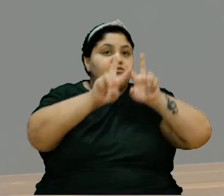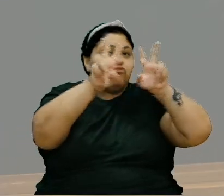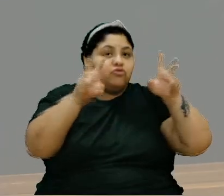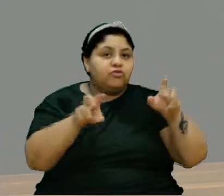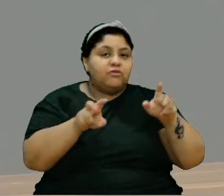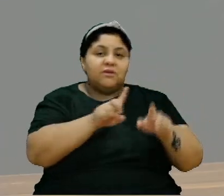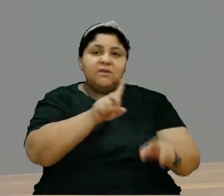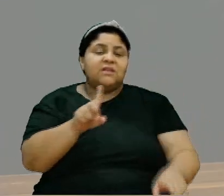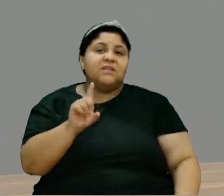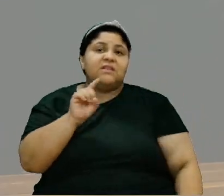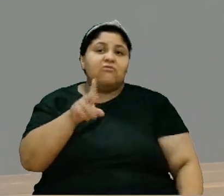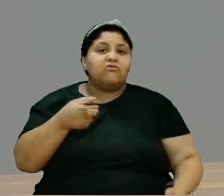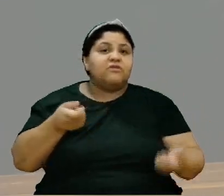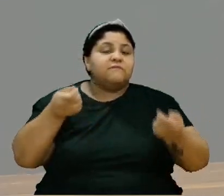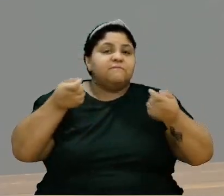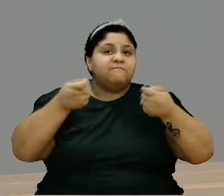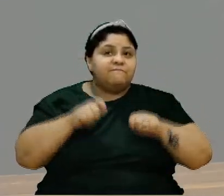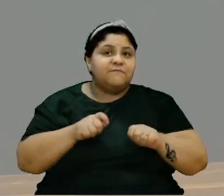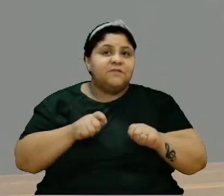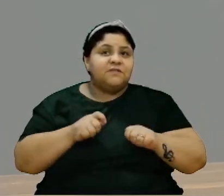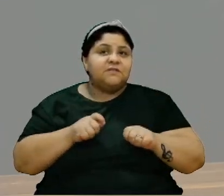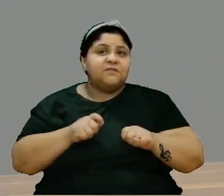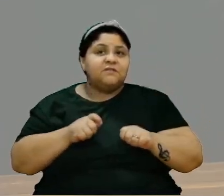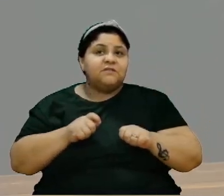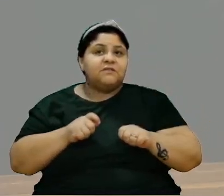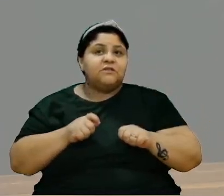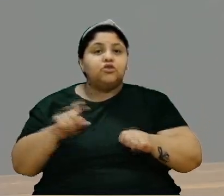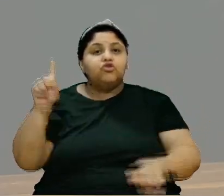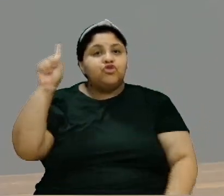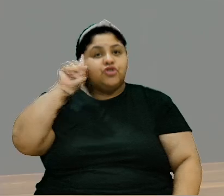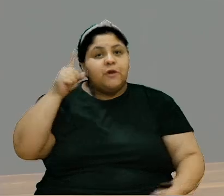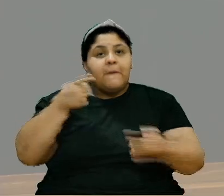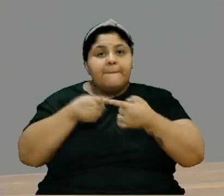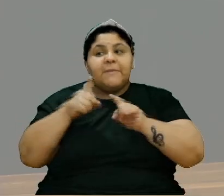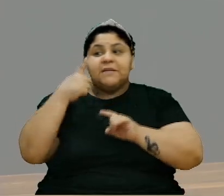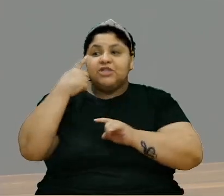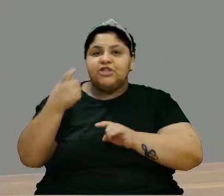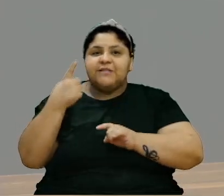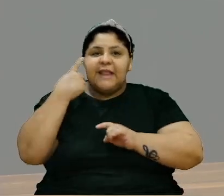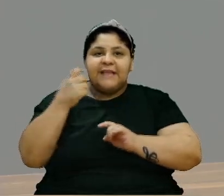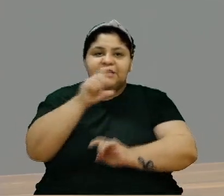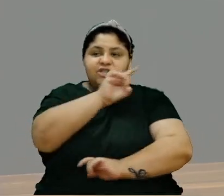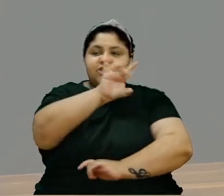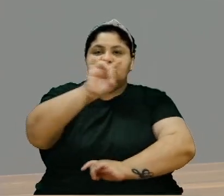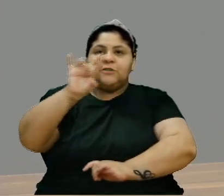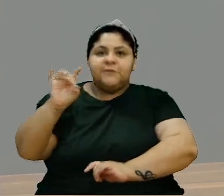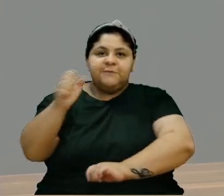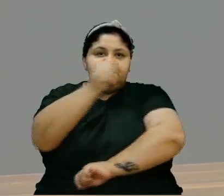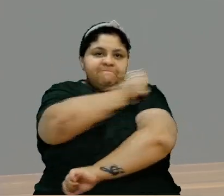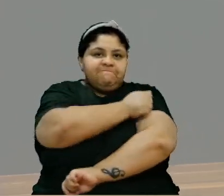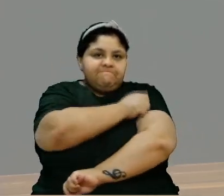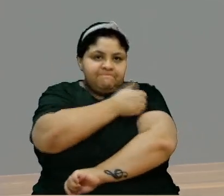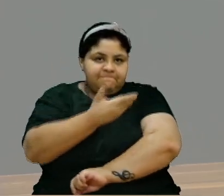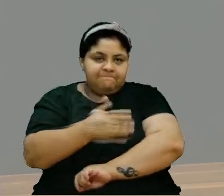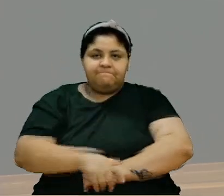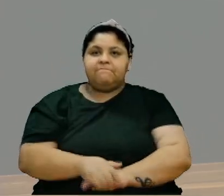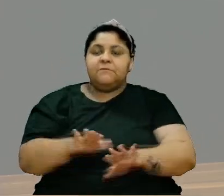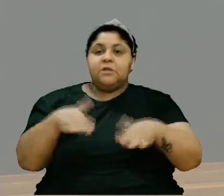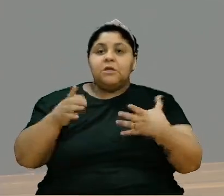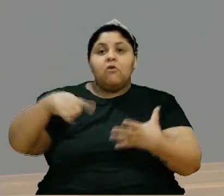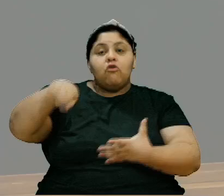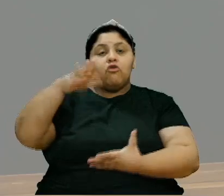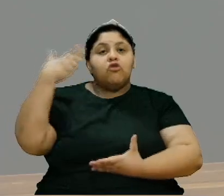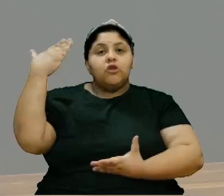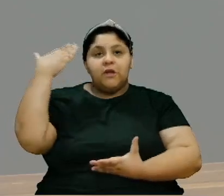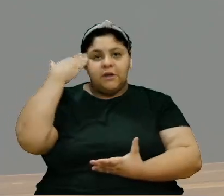que não são necessariamente no dia a dia, mas de interesse a cada um dos estudantes. Então, nós sabemos